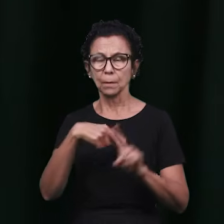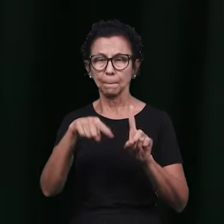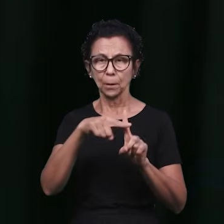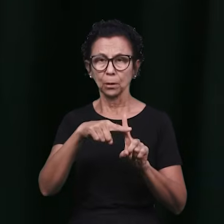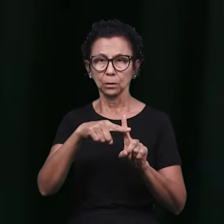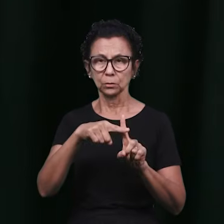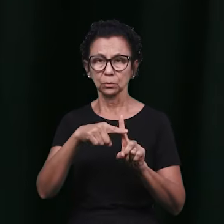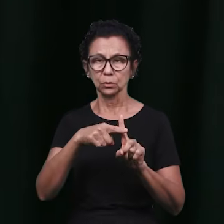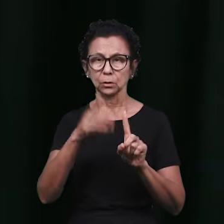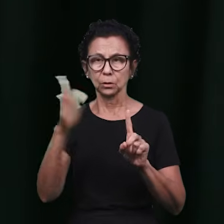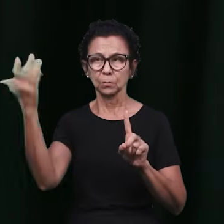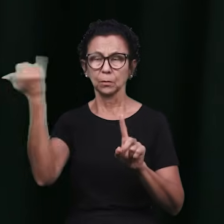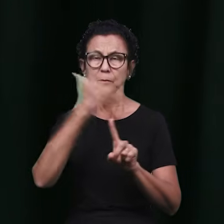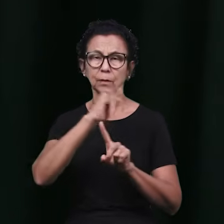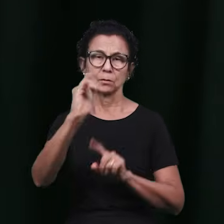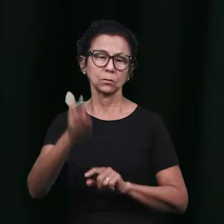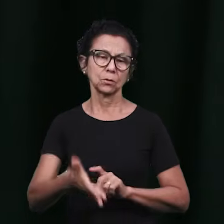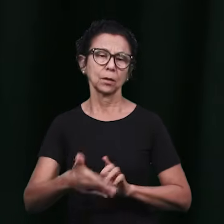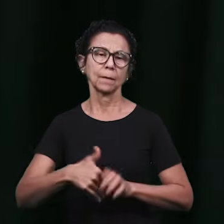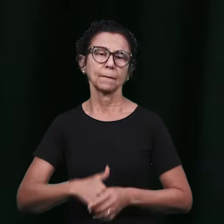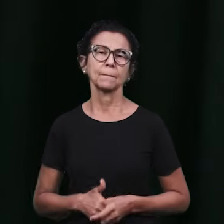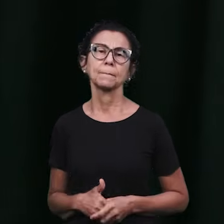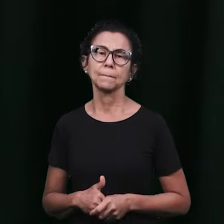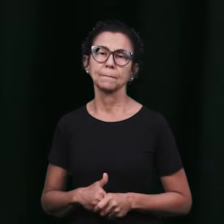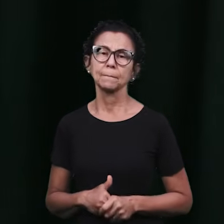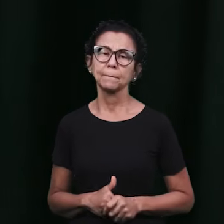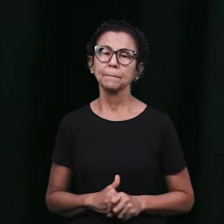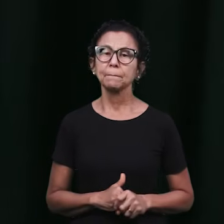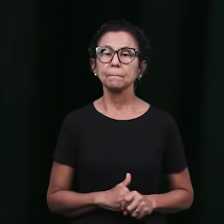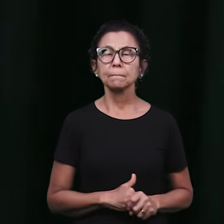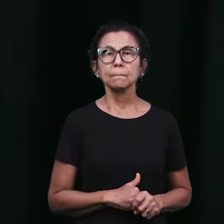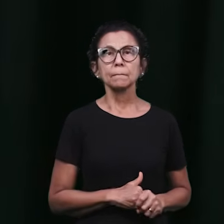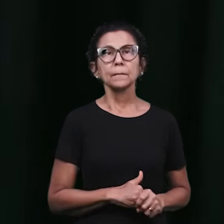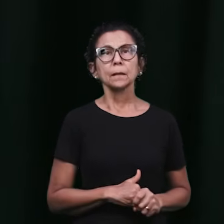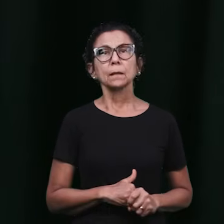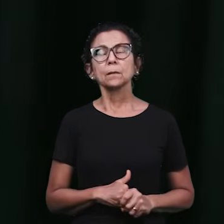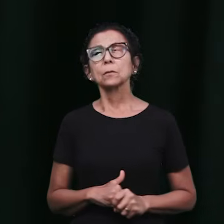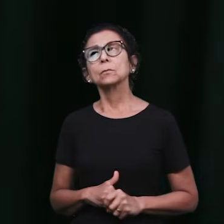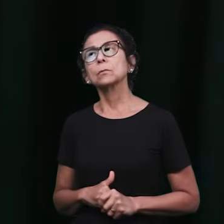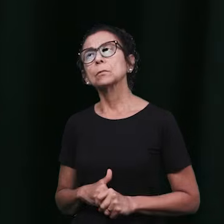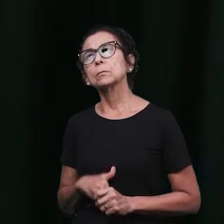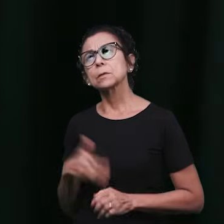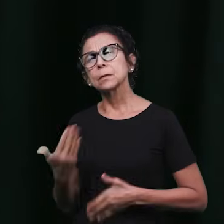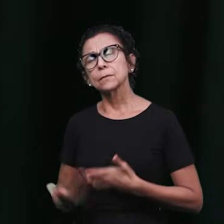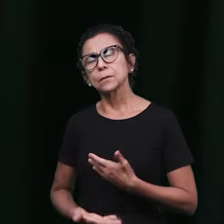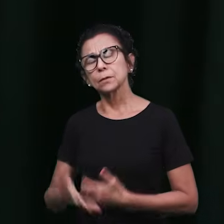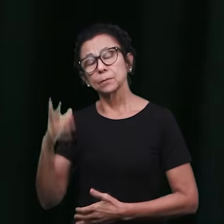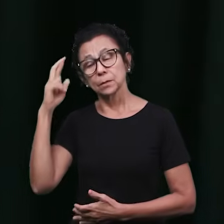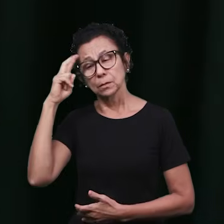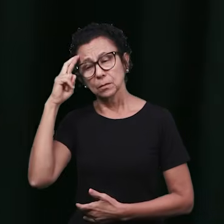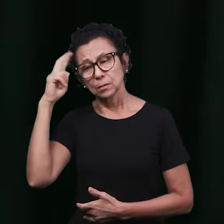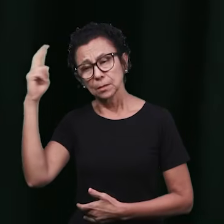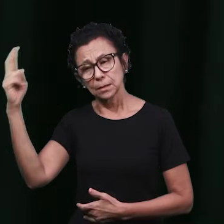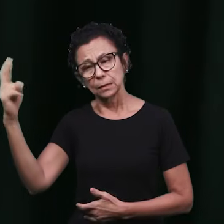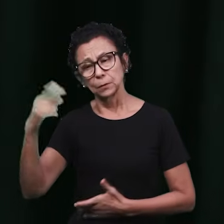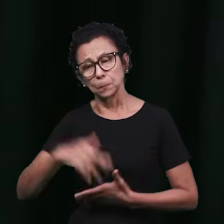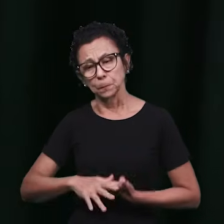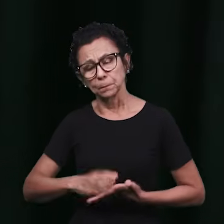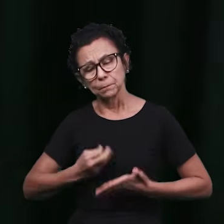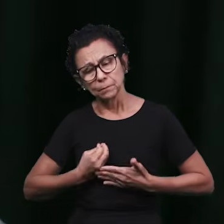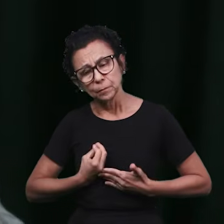que nós servimos ao Senhor, com inteireza de coração, dedicando toda a nossa vida ao